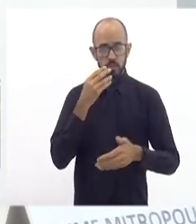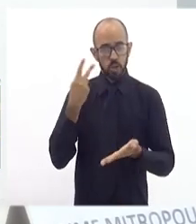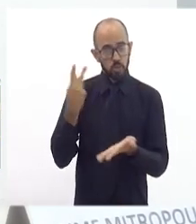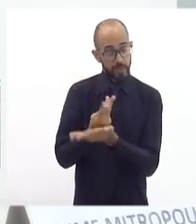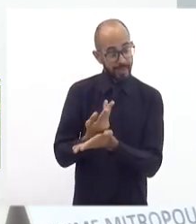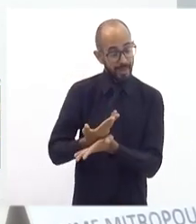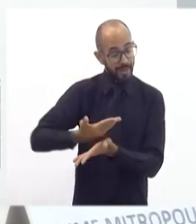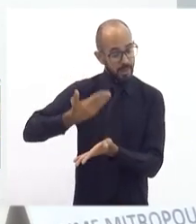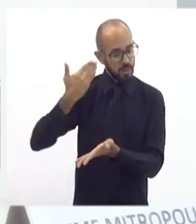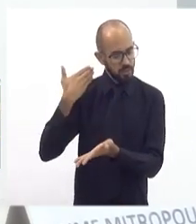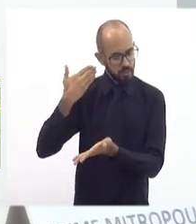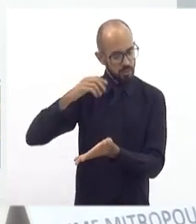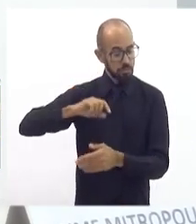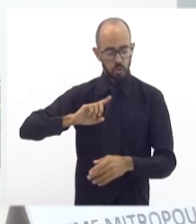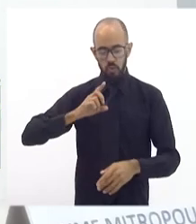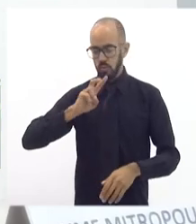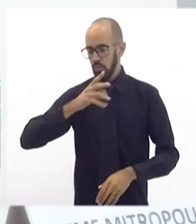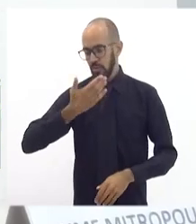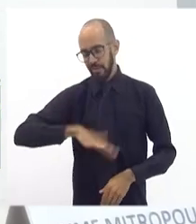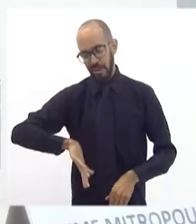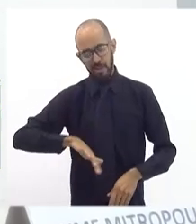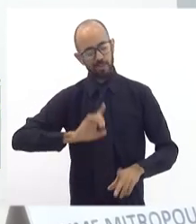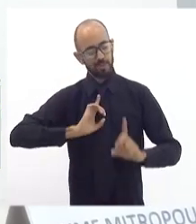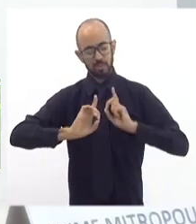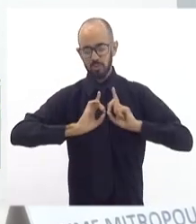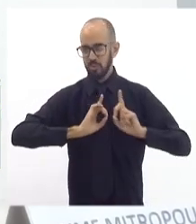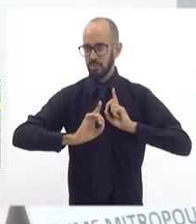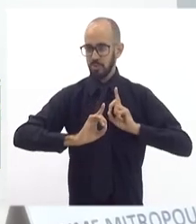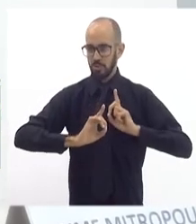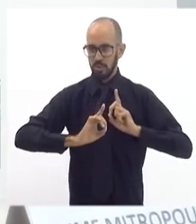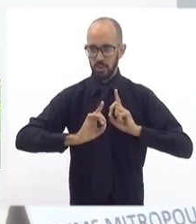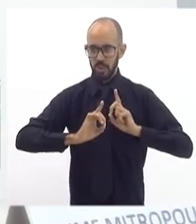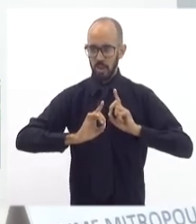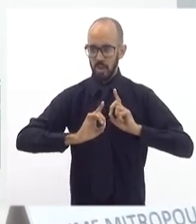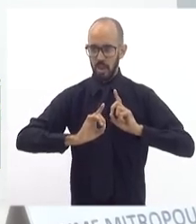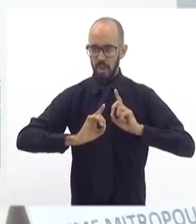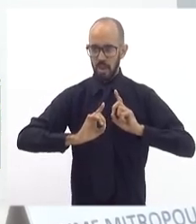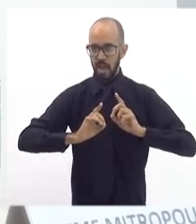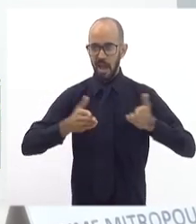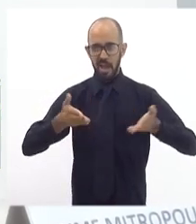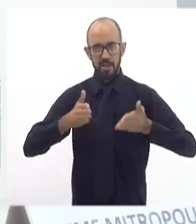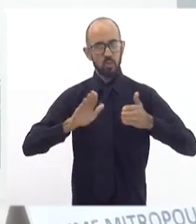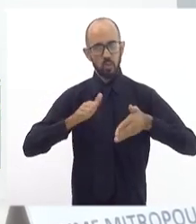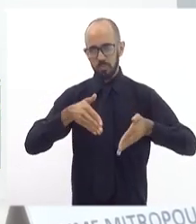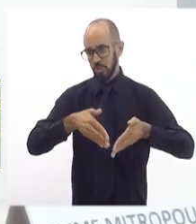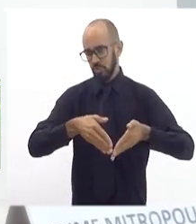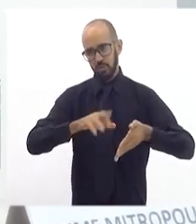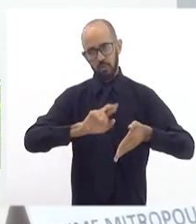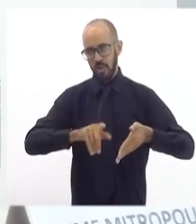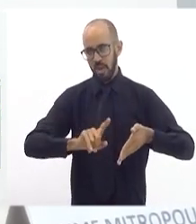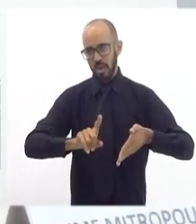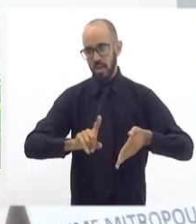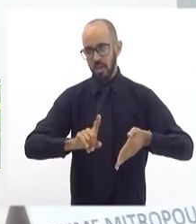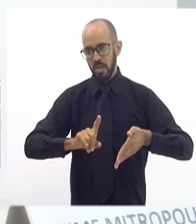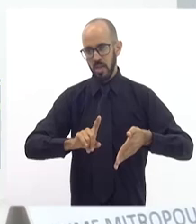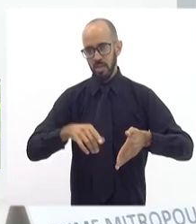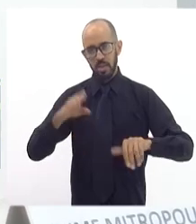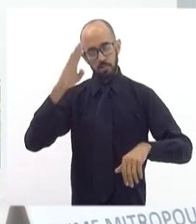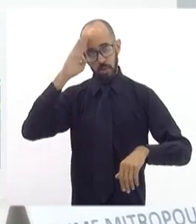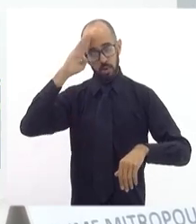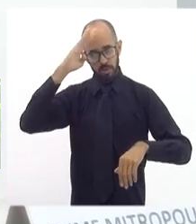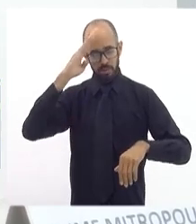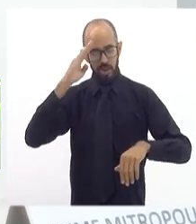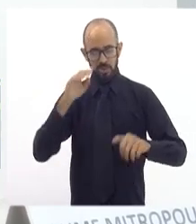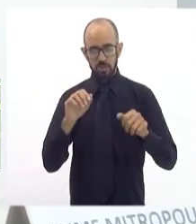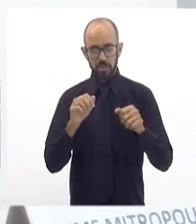antes não vai eu não vou discutir nem estou discutindo nesse ponto da CP a prioridade que foi feito que foi